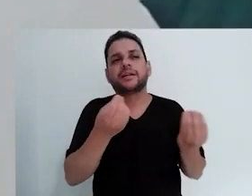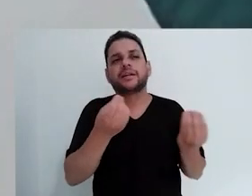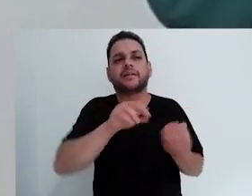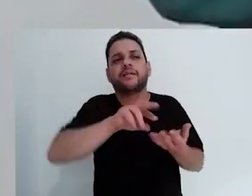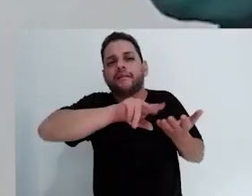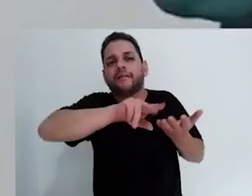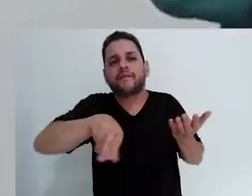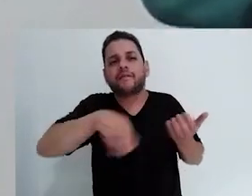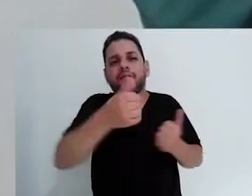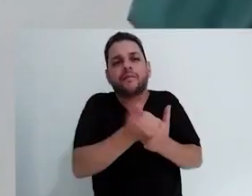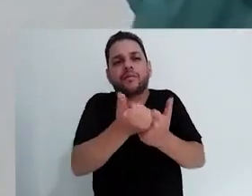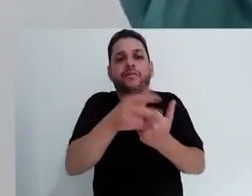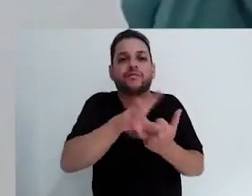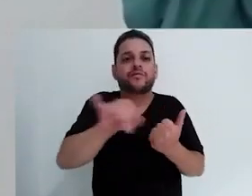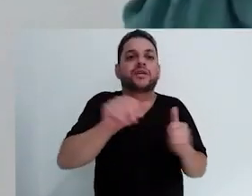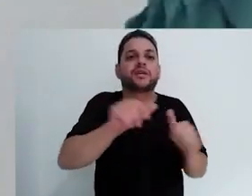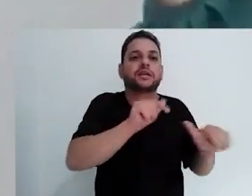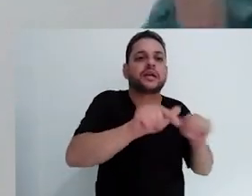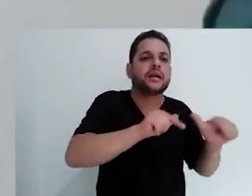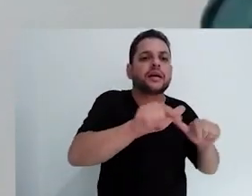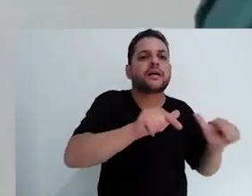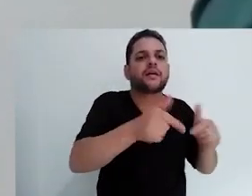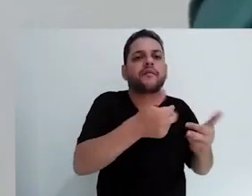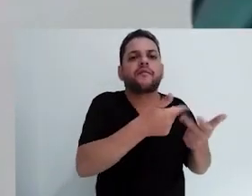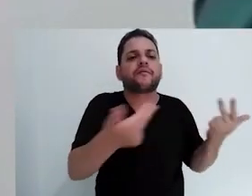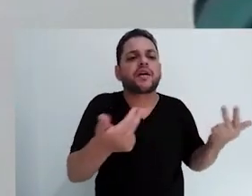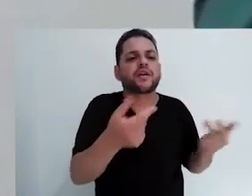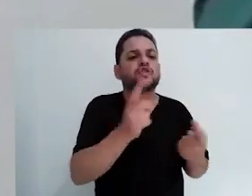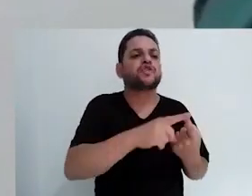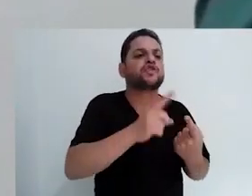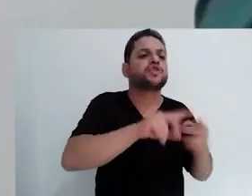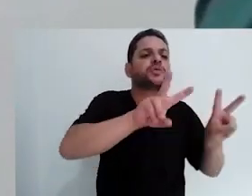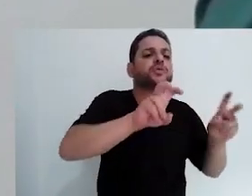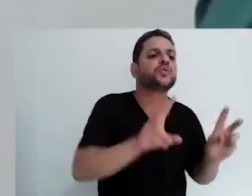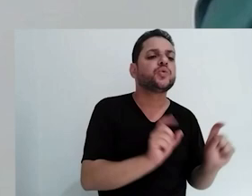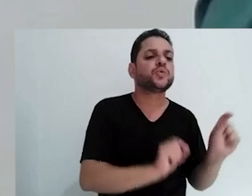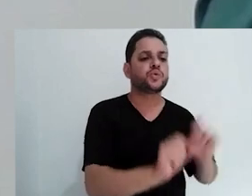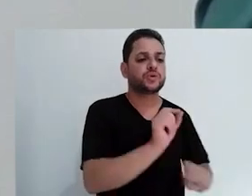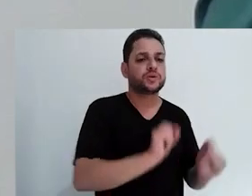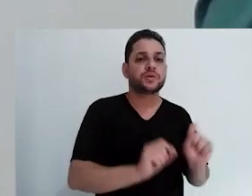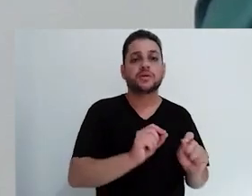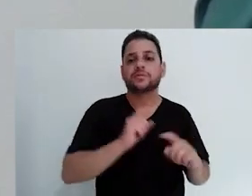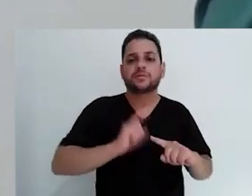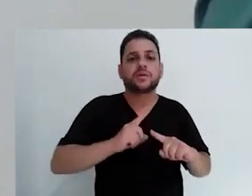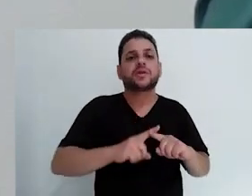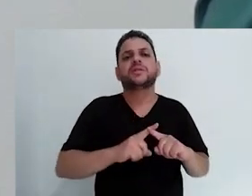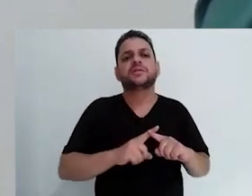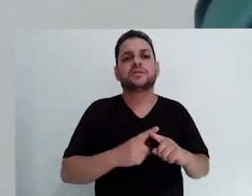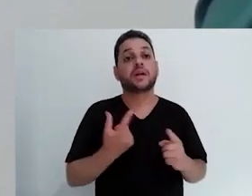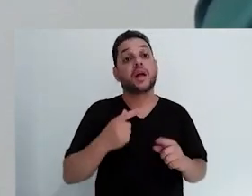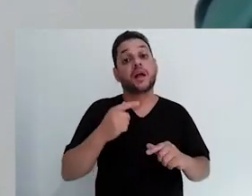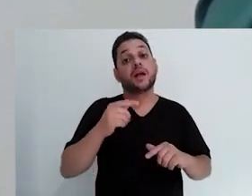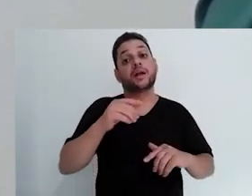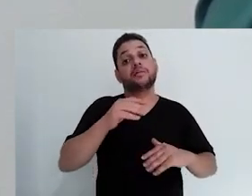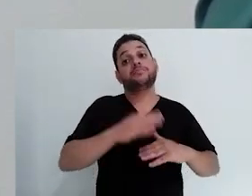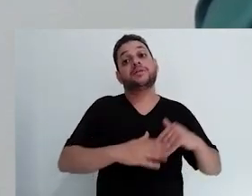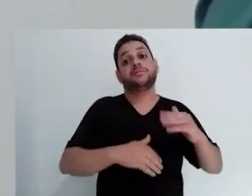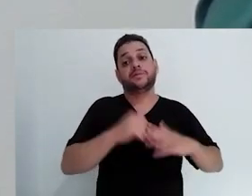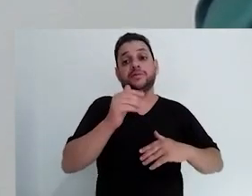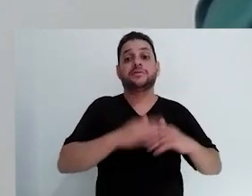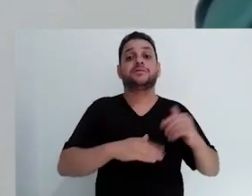apoio, qual tipo de matéria que vai ser trabalhado nos núcleos, porque na prática a gente esbarra em algumas